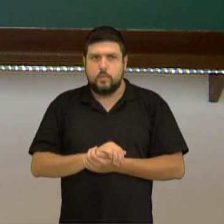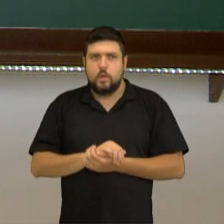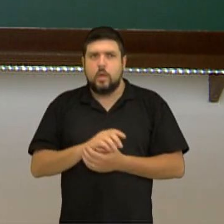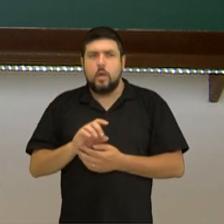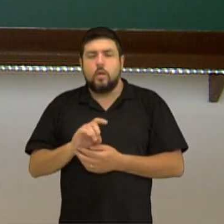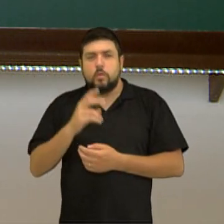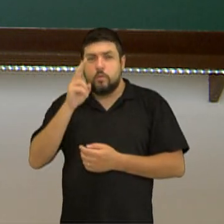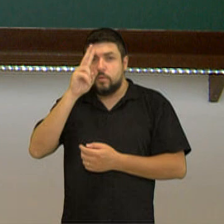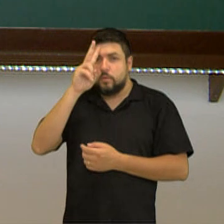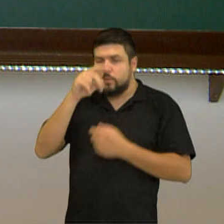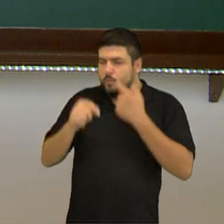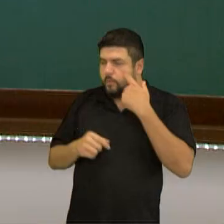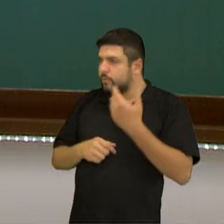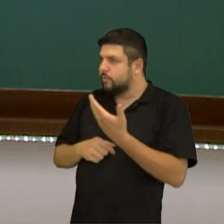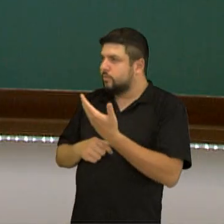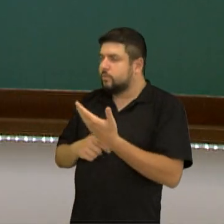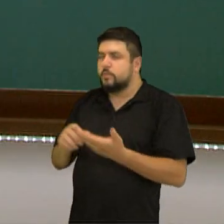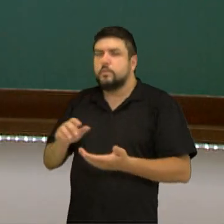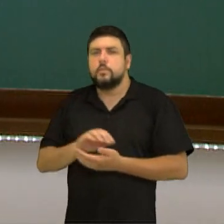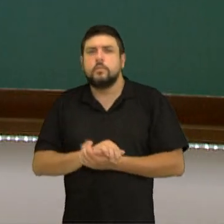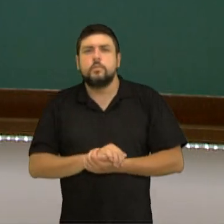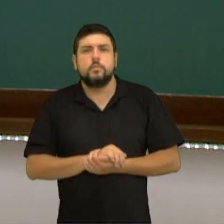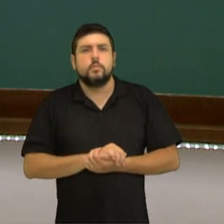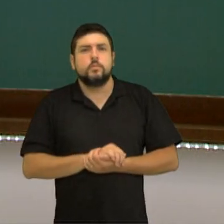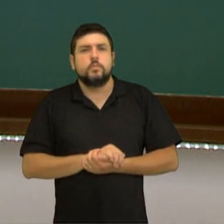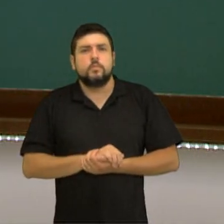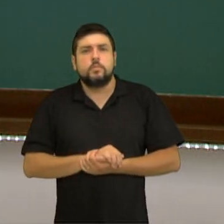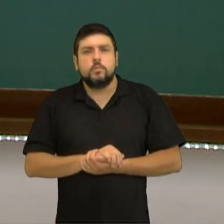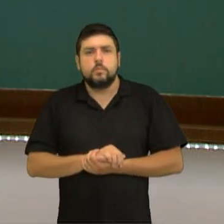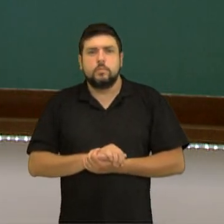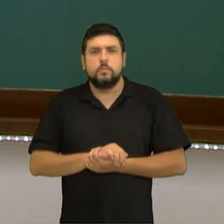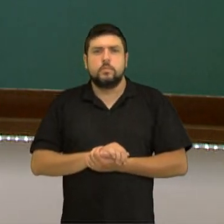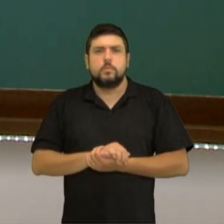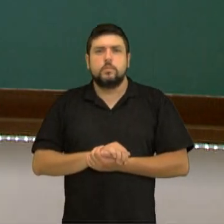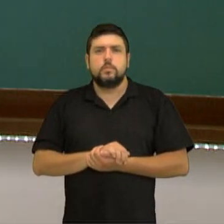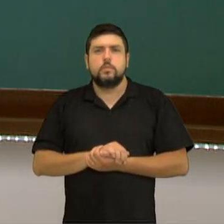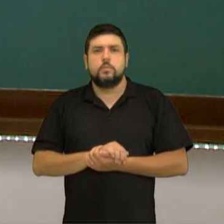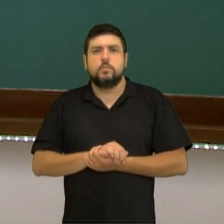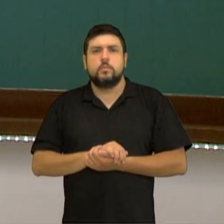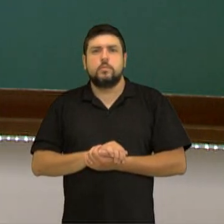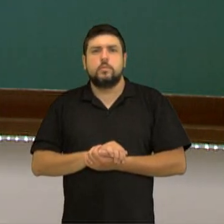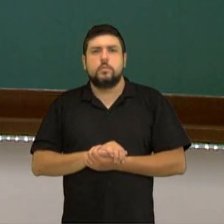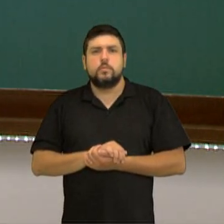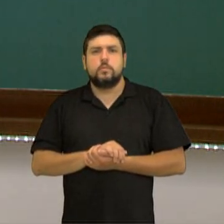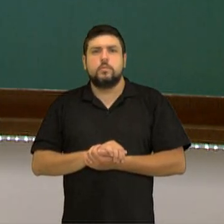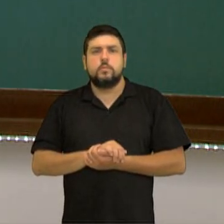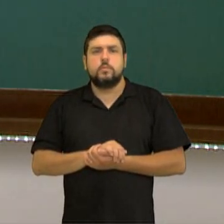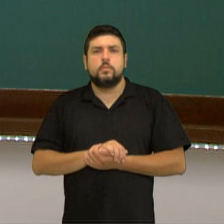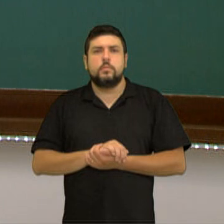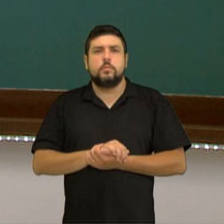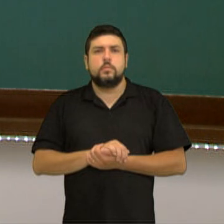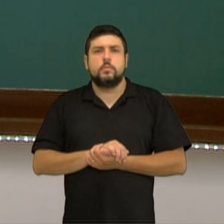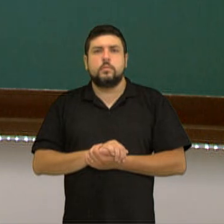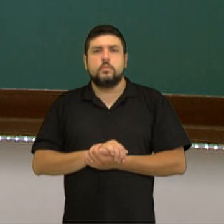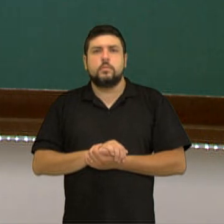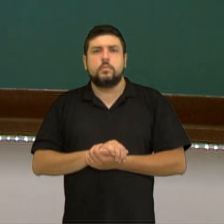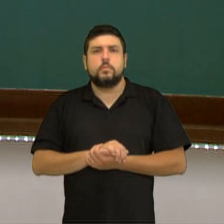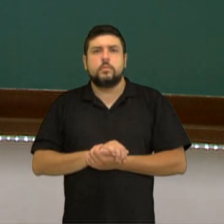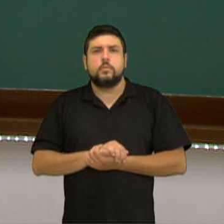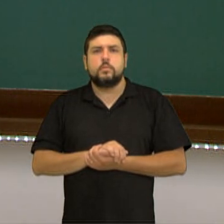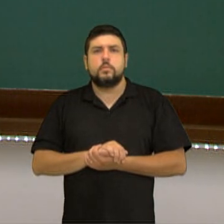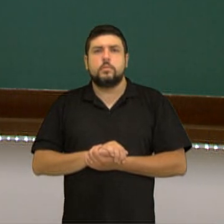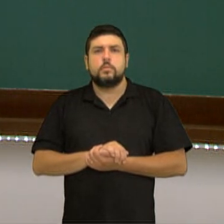metros por segundo. Quilômetros por hora para metros por segundo divide por 3,6 e metros por segundo para quilômetros por hora você acaba